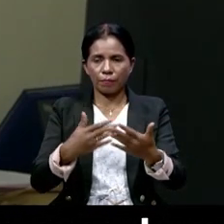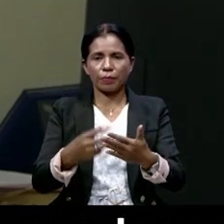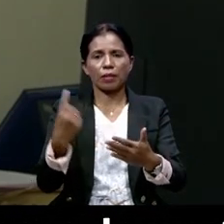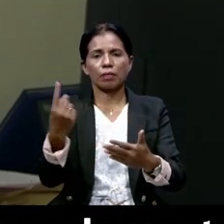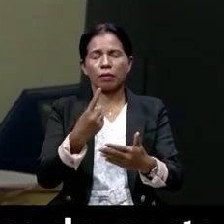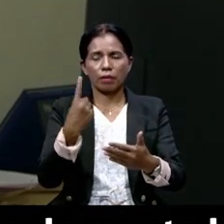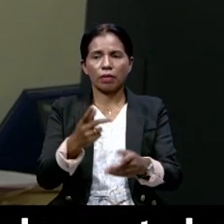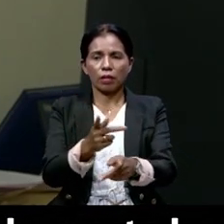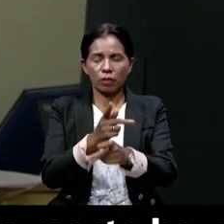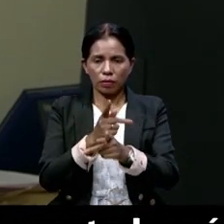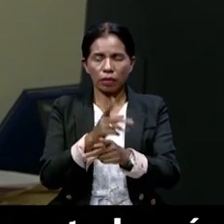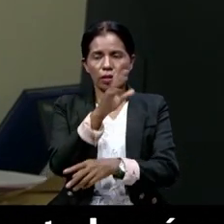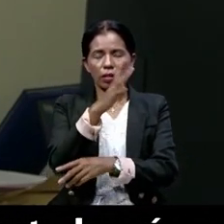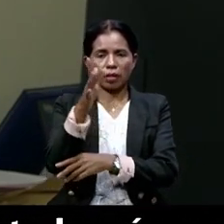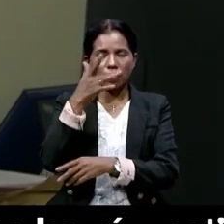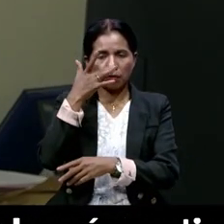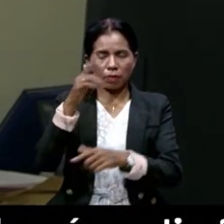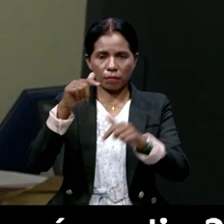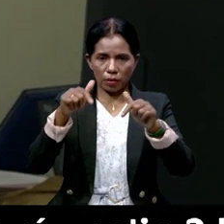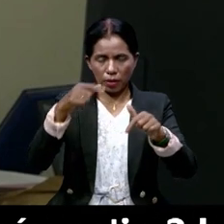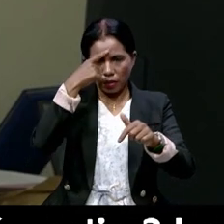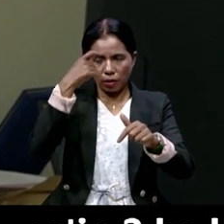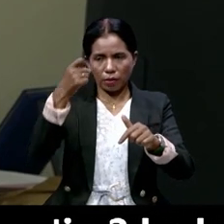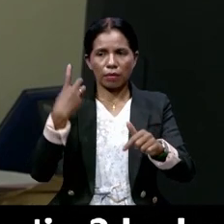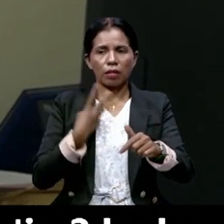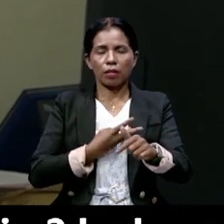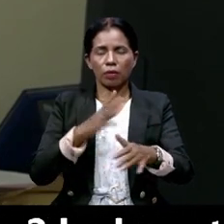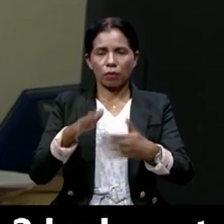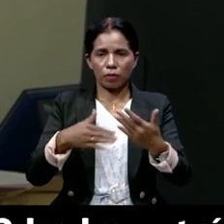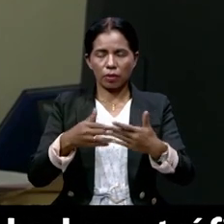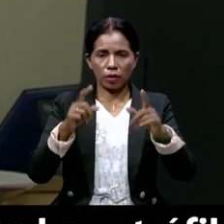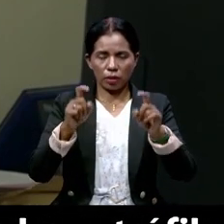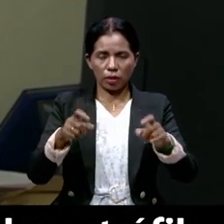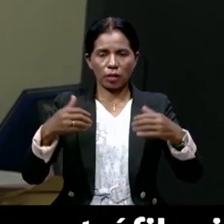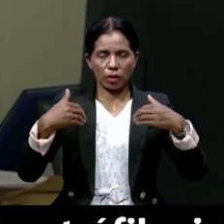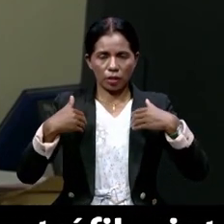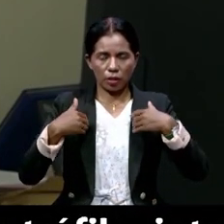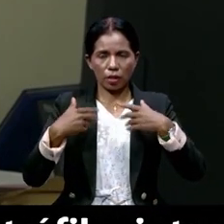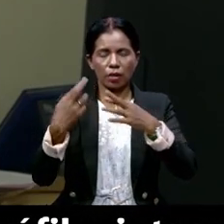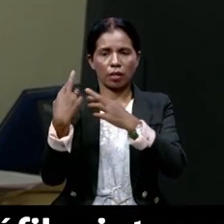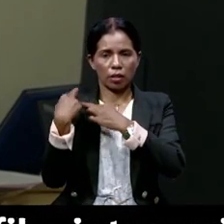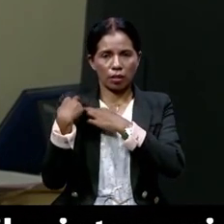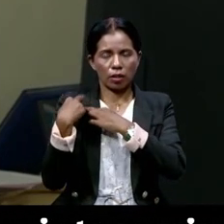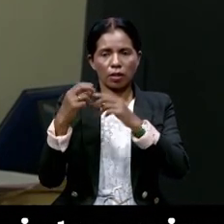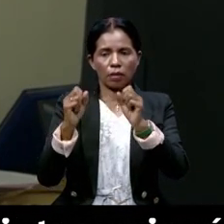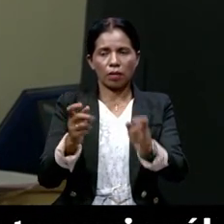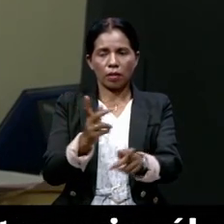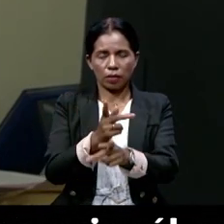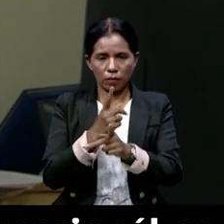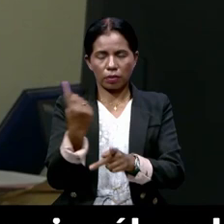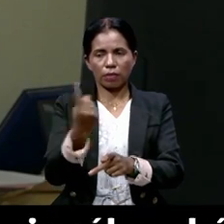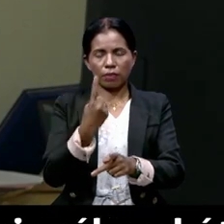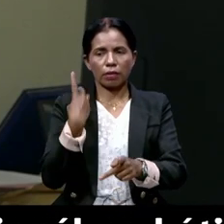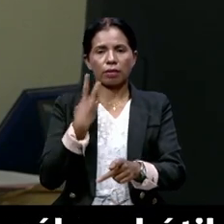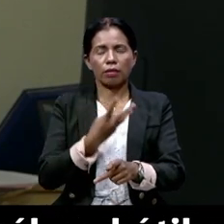fatin cuidado ai kameli neve makia tamba ita ututu teng seria deber no obrigação prato bele cuidado na fatin